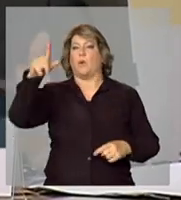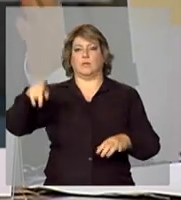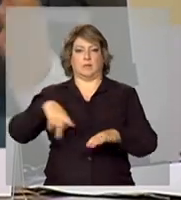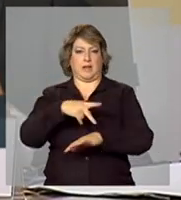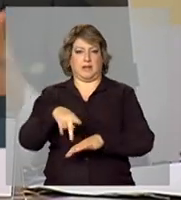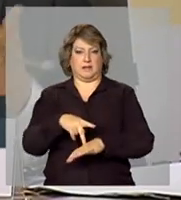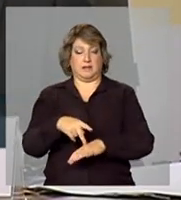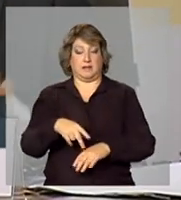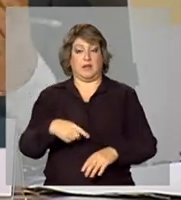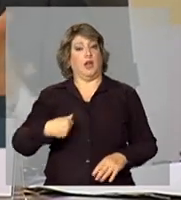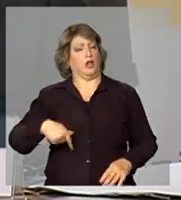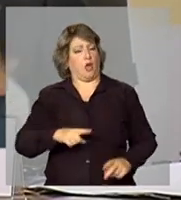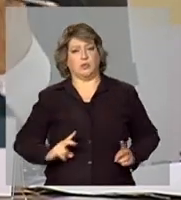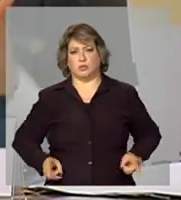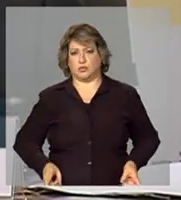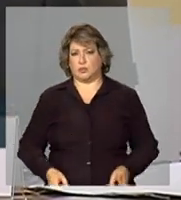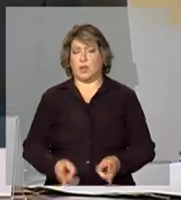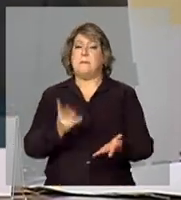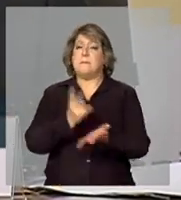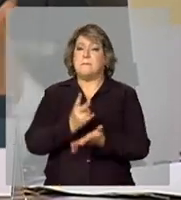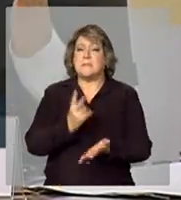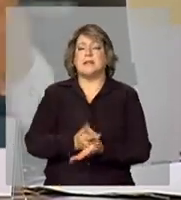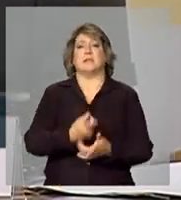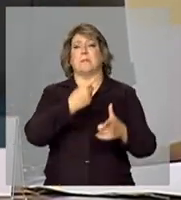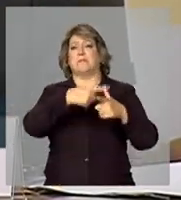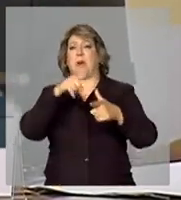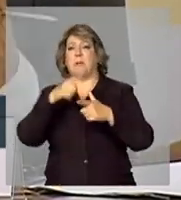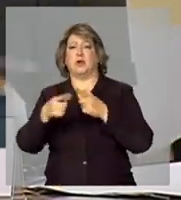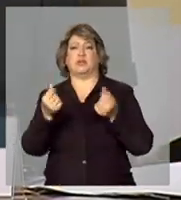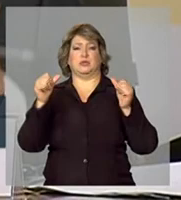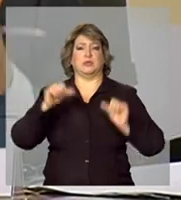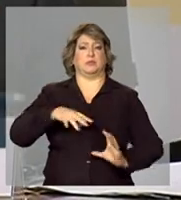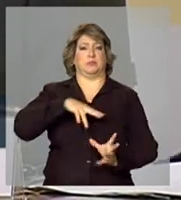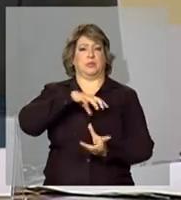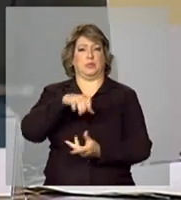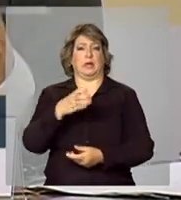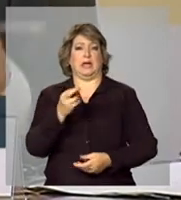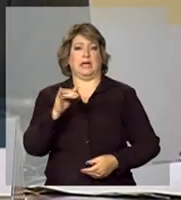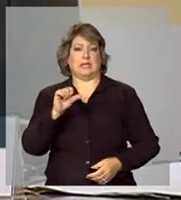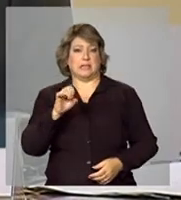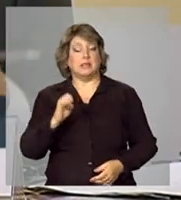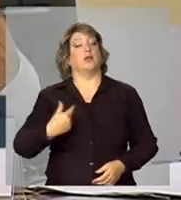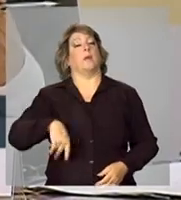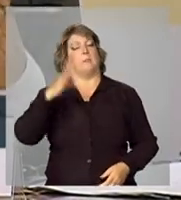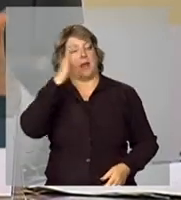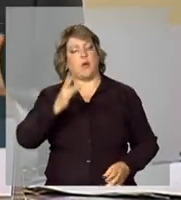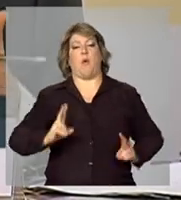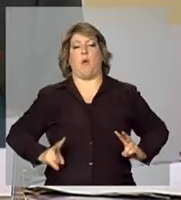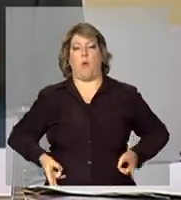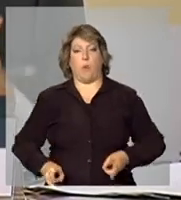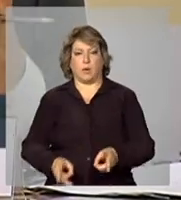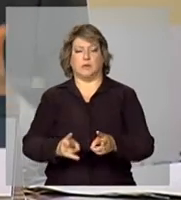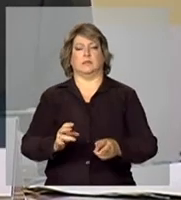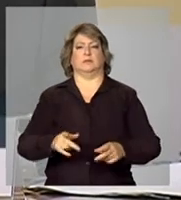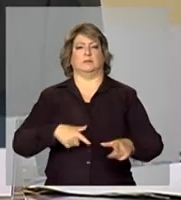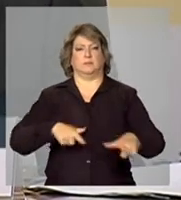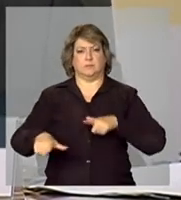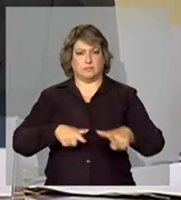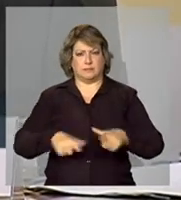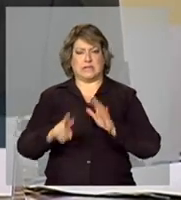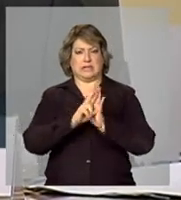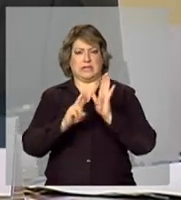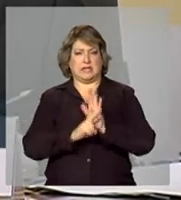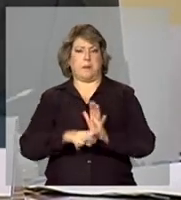abandonar não mas continuam mesmo na crise o Brasil continua com a política fiscal bastante dura